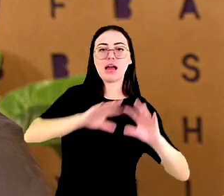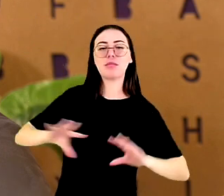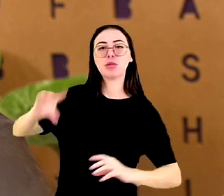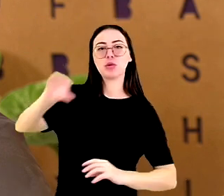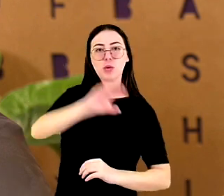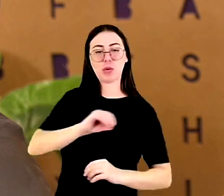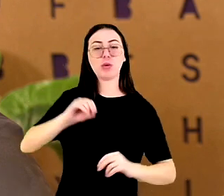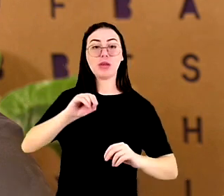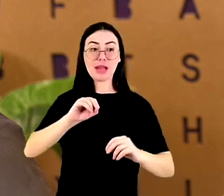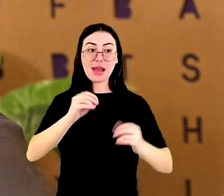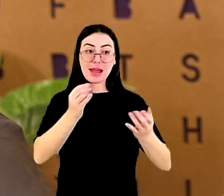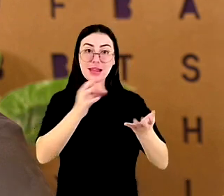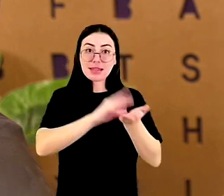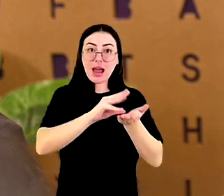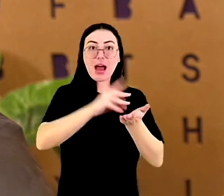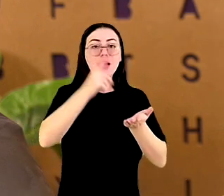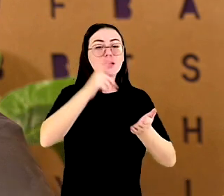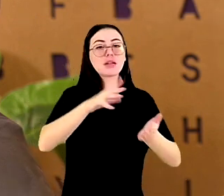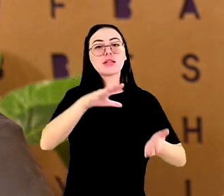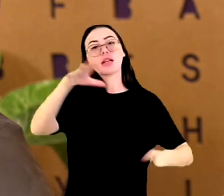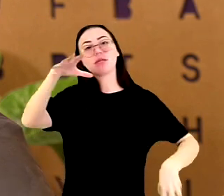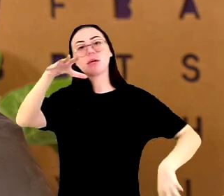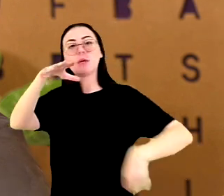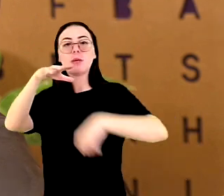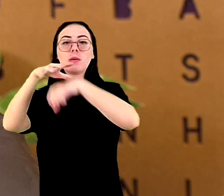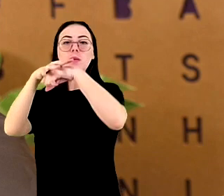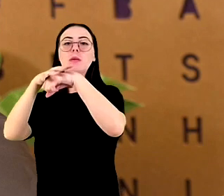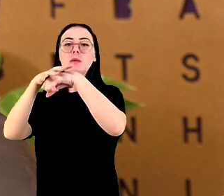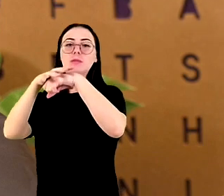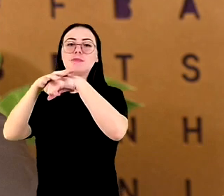usa a tecnologia de cloud, machine learning, que faz